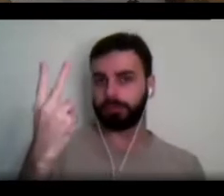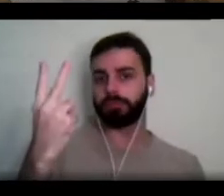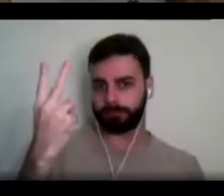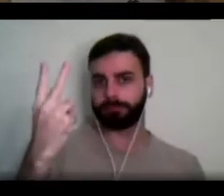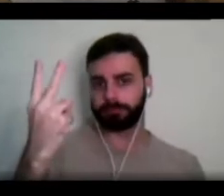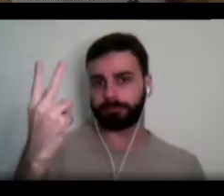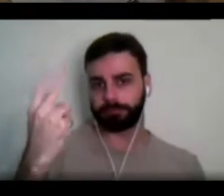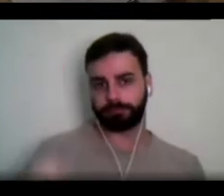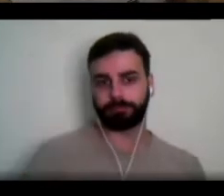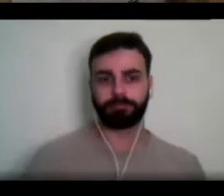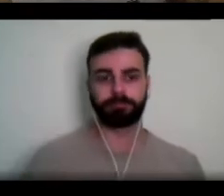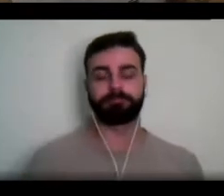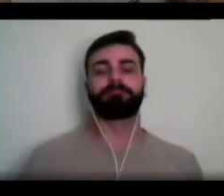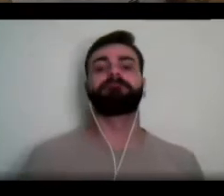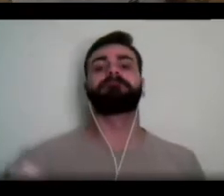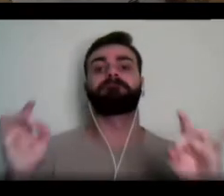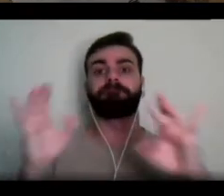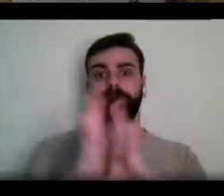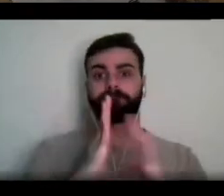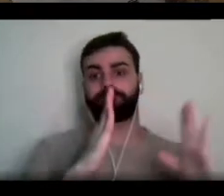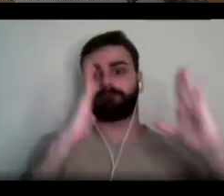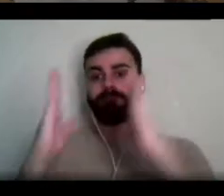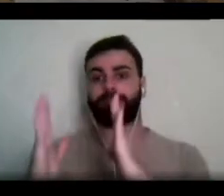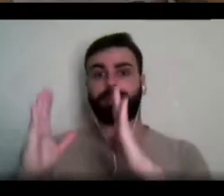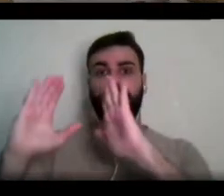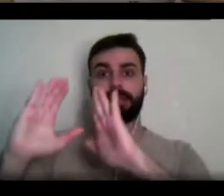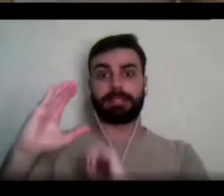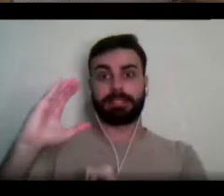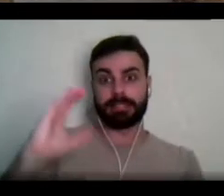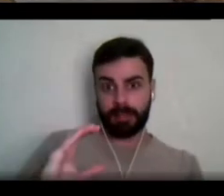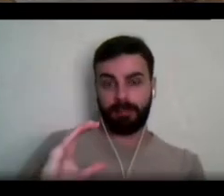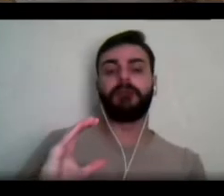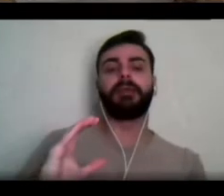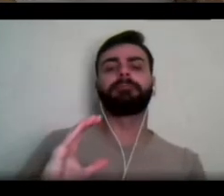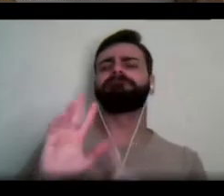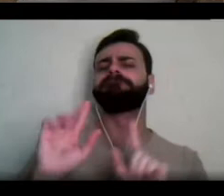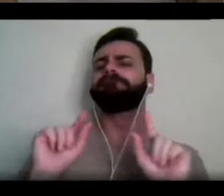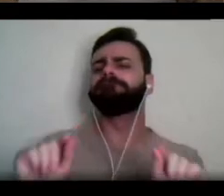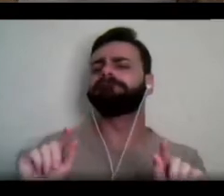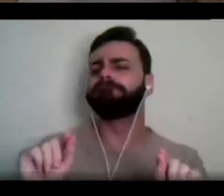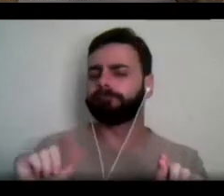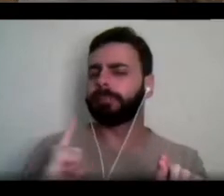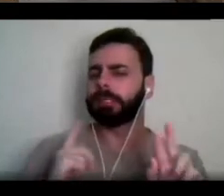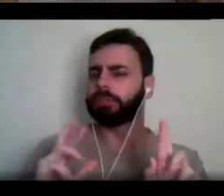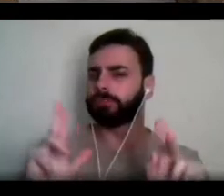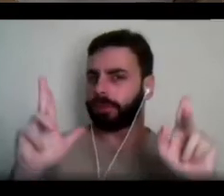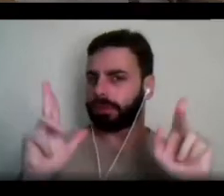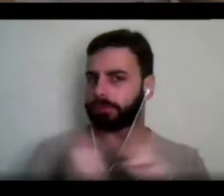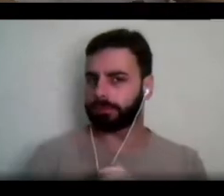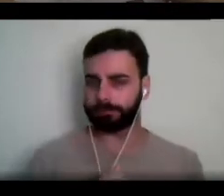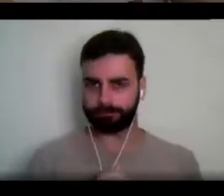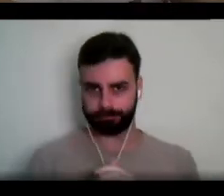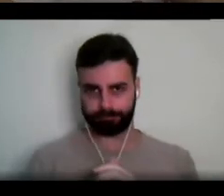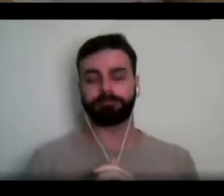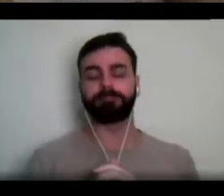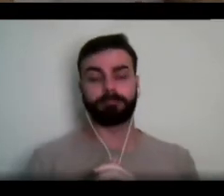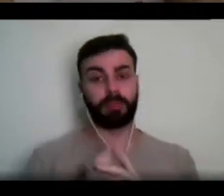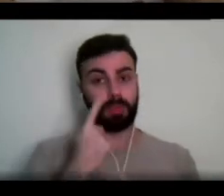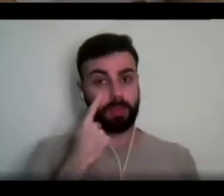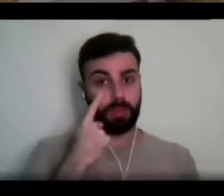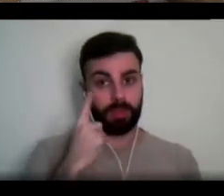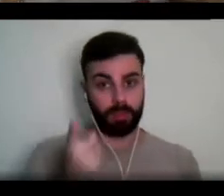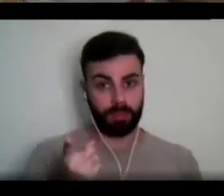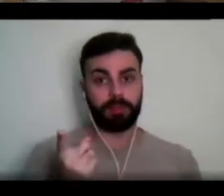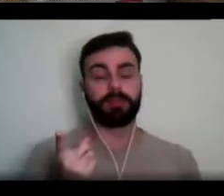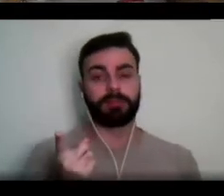3,8 metros por segundo ao quadrado aqui. E na etapa C, a gente tem uma